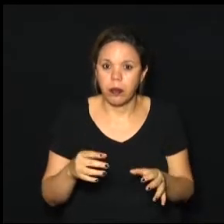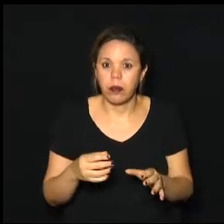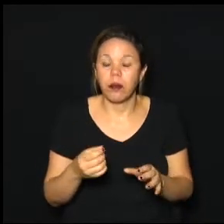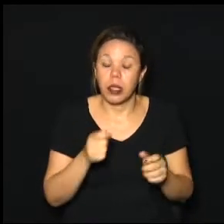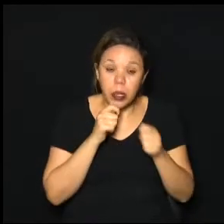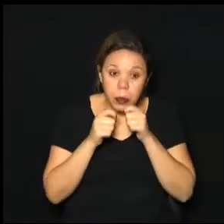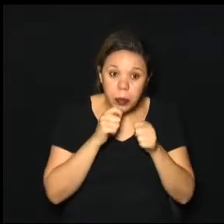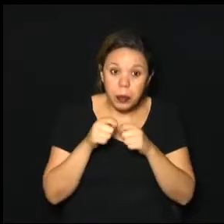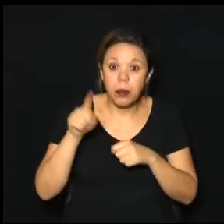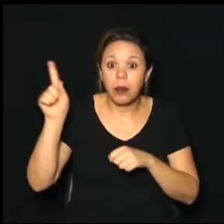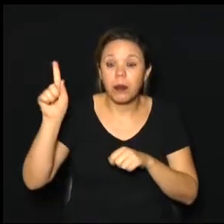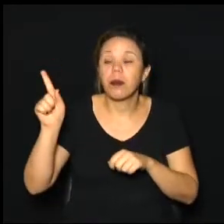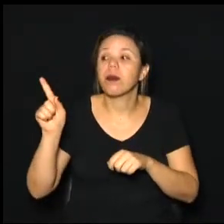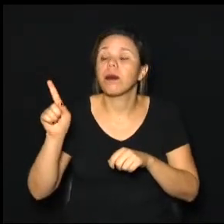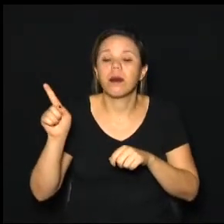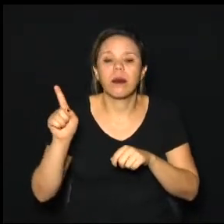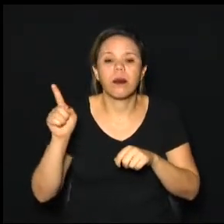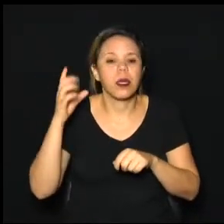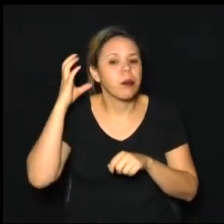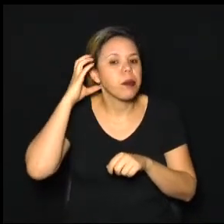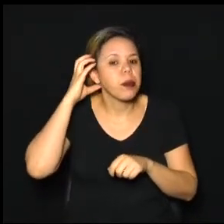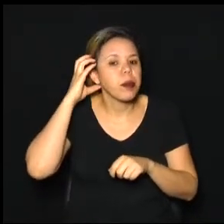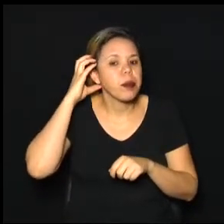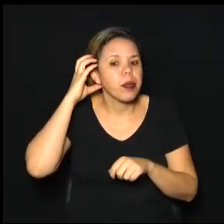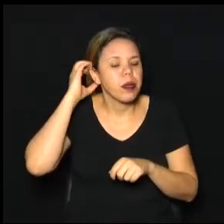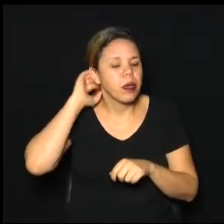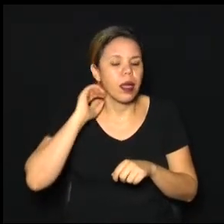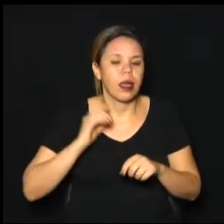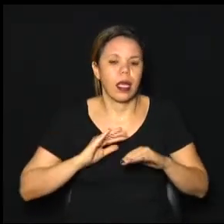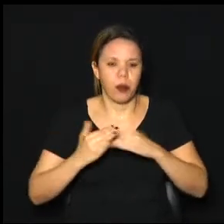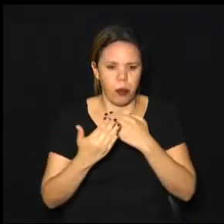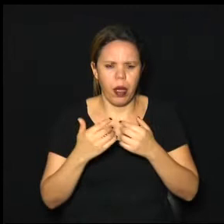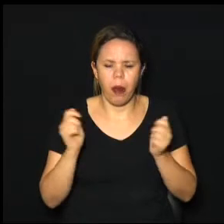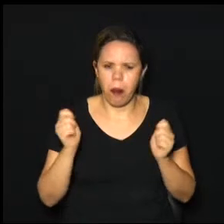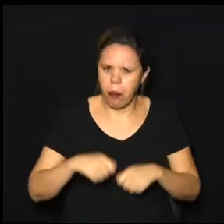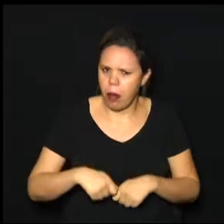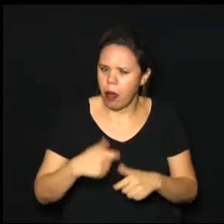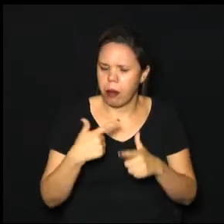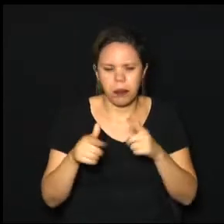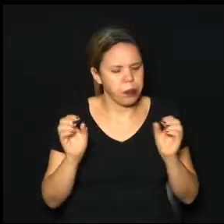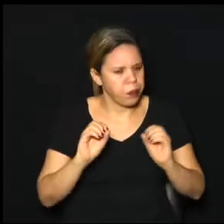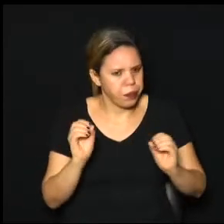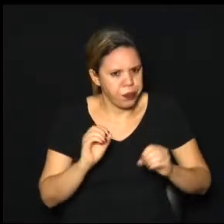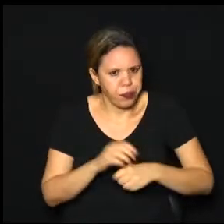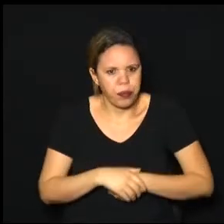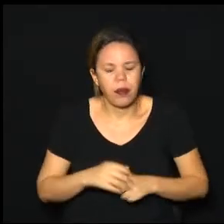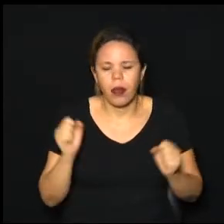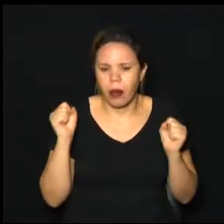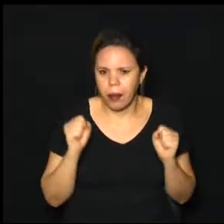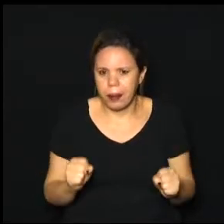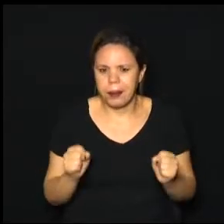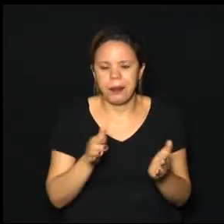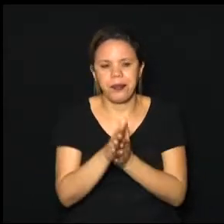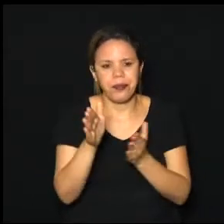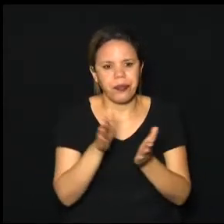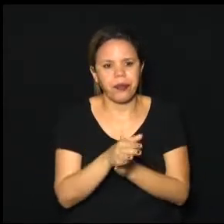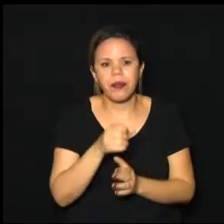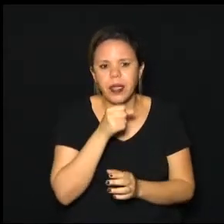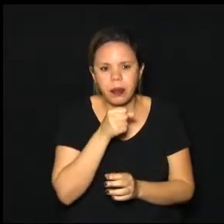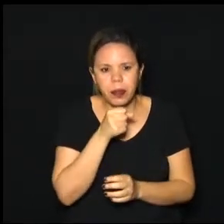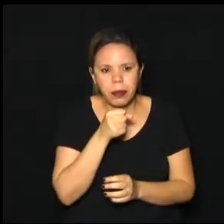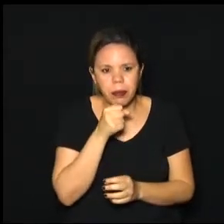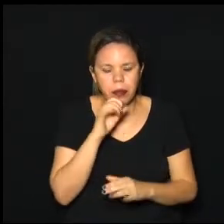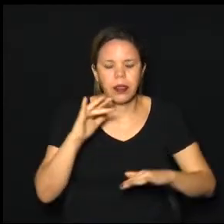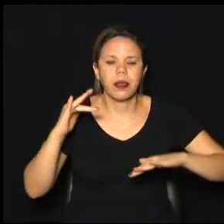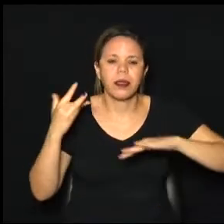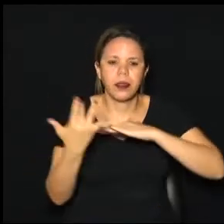entrevista então lá para o rádio que tem no meu bairro? Pode, não tem problema nenhum. Posso publicar essa entrevista que eu dei nas